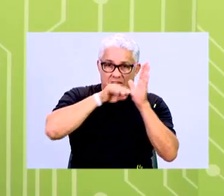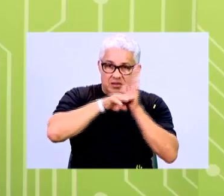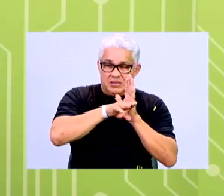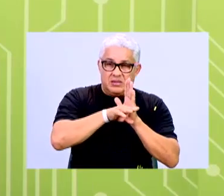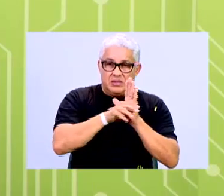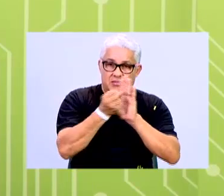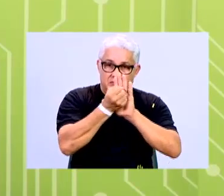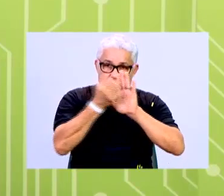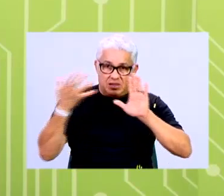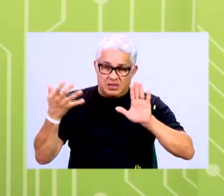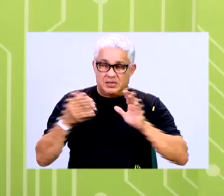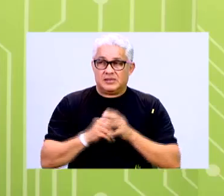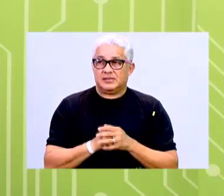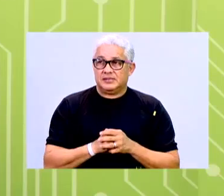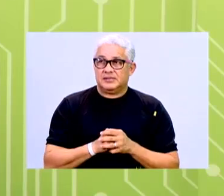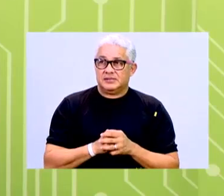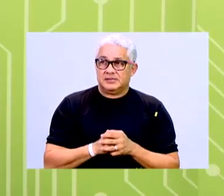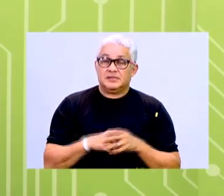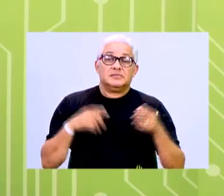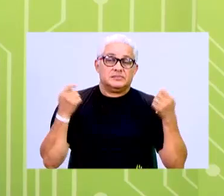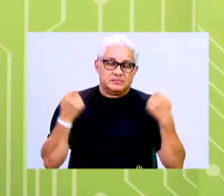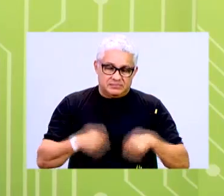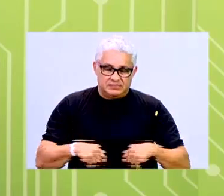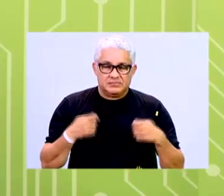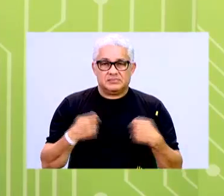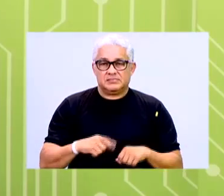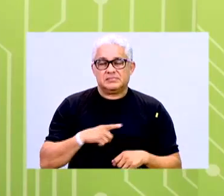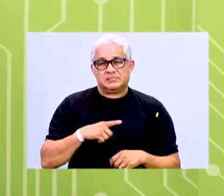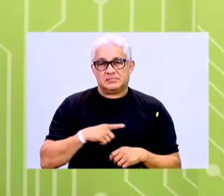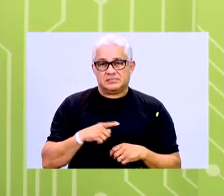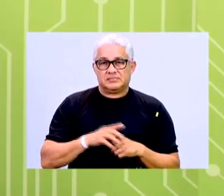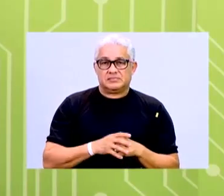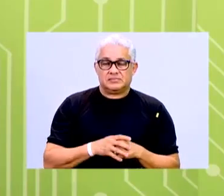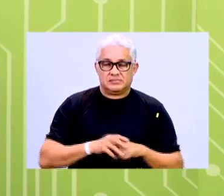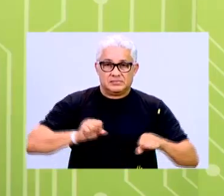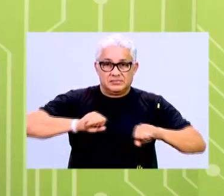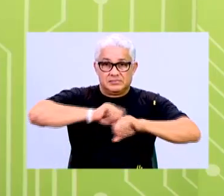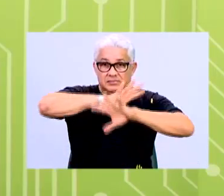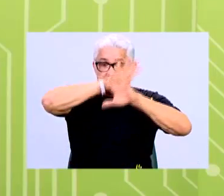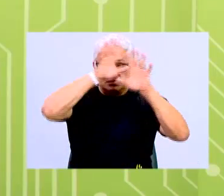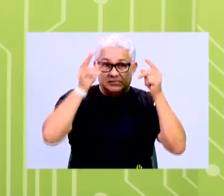aplicação. E aí é que nós precisamos ter a clareza de observar e